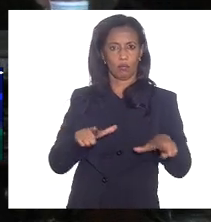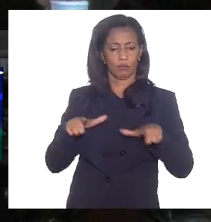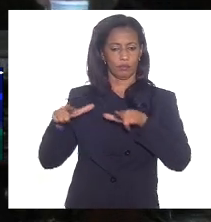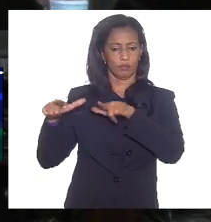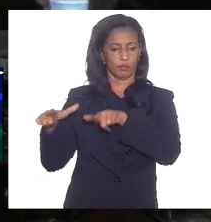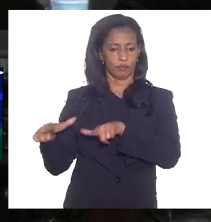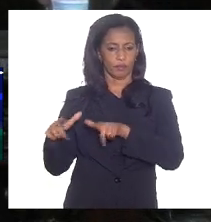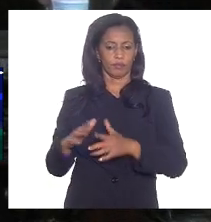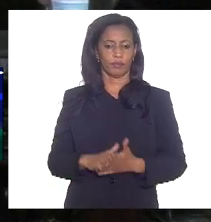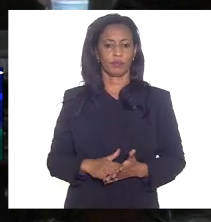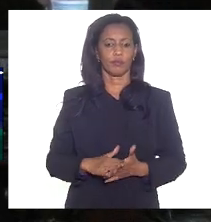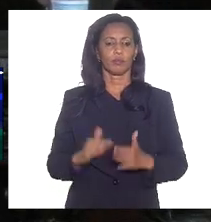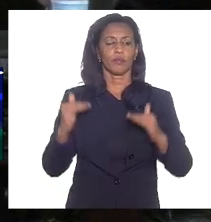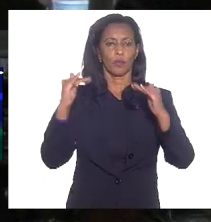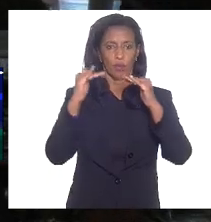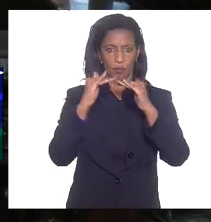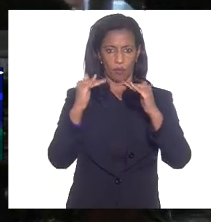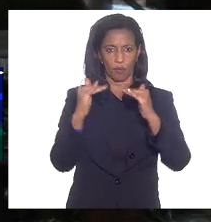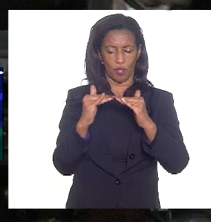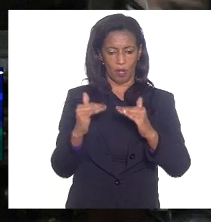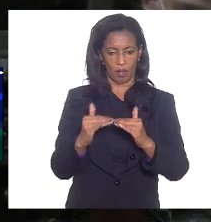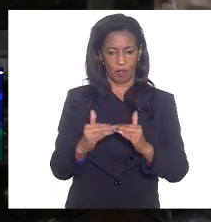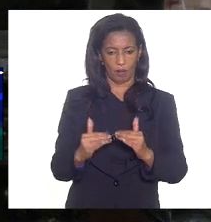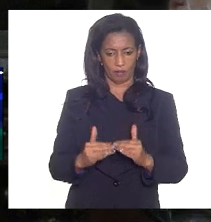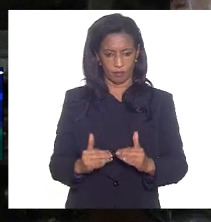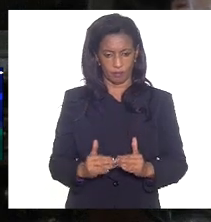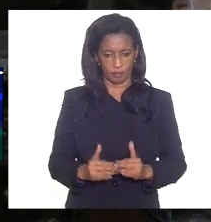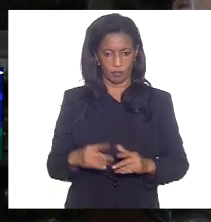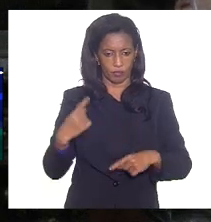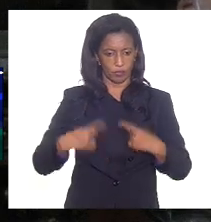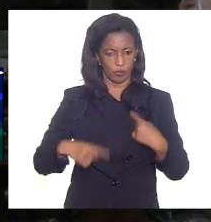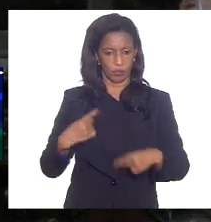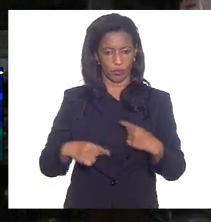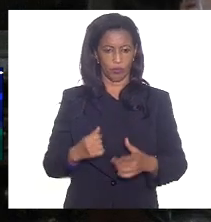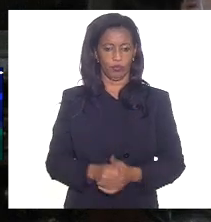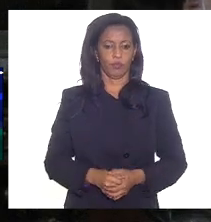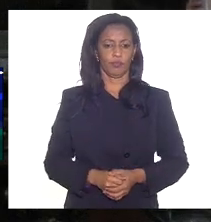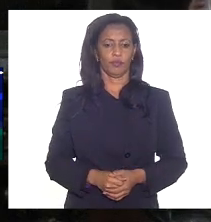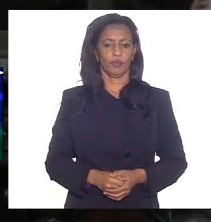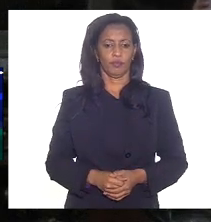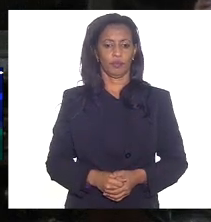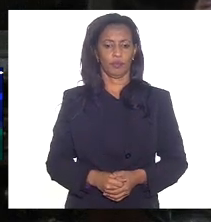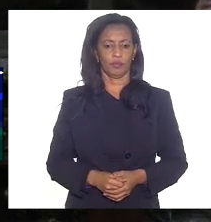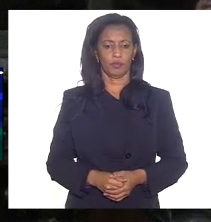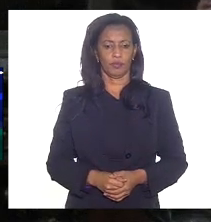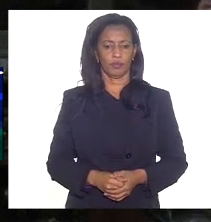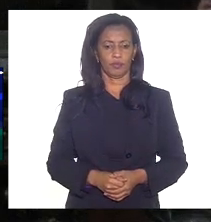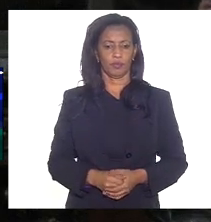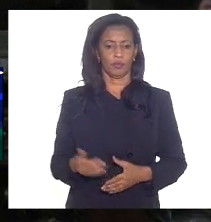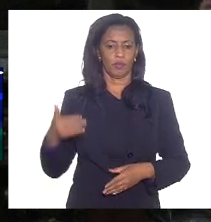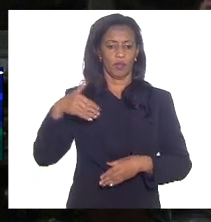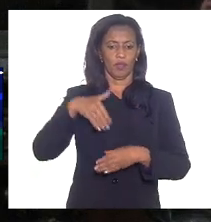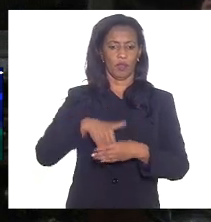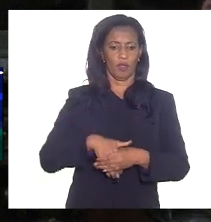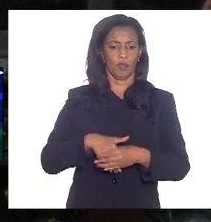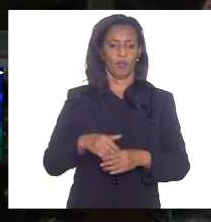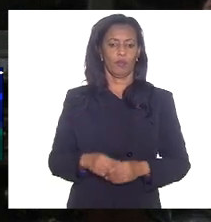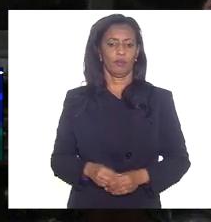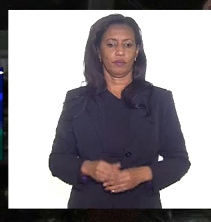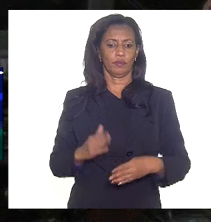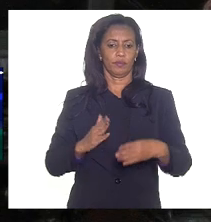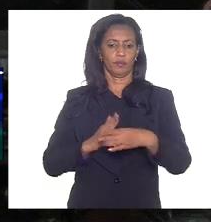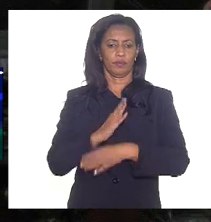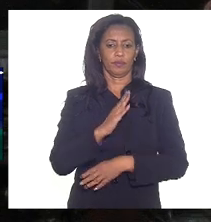de Normas Internas e Proporções Externas, favorável, relator deputado Rodrigo Amorim. Em discussão. Não havendo que queira discutir, encerra a discussão. Em votação, os senhores que